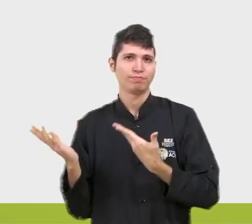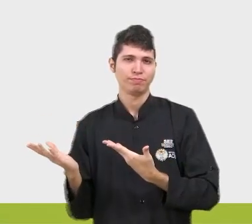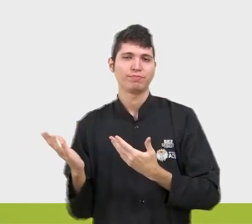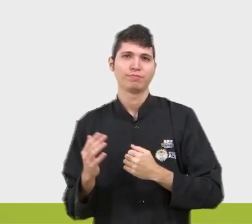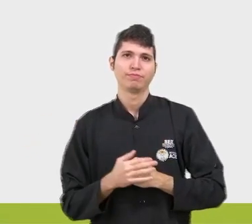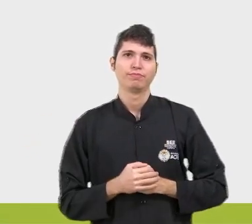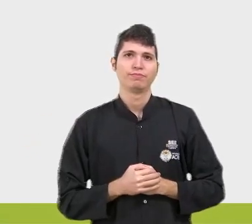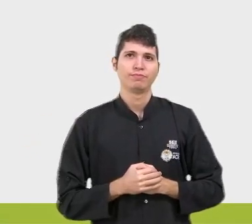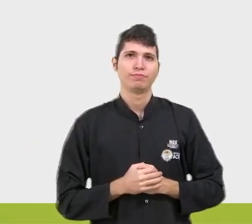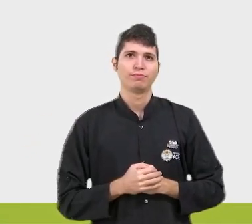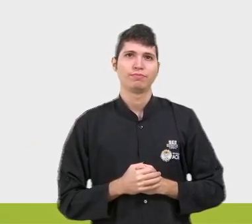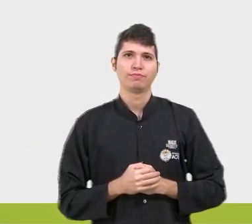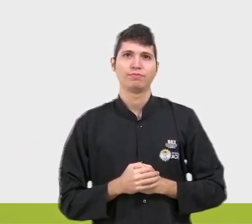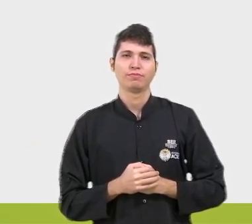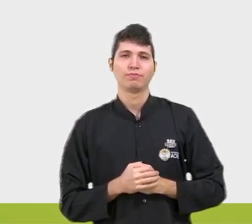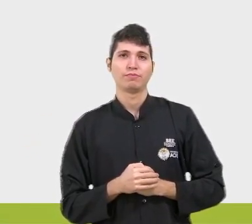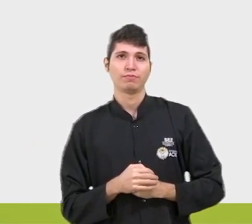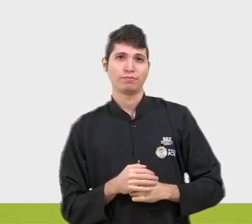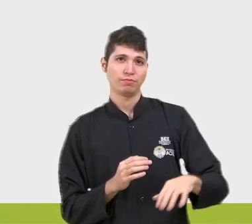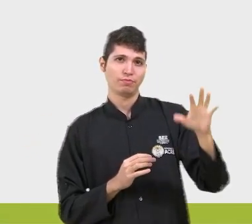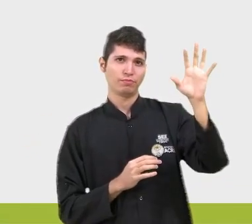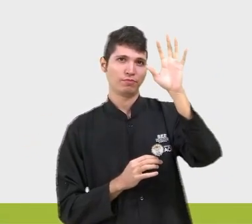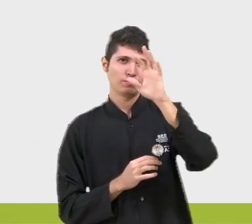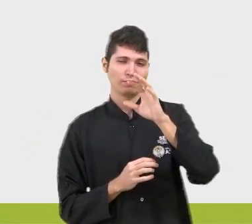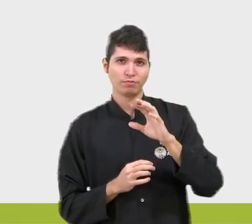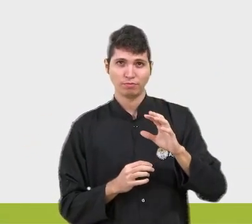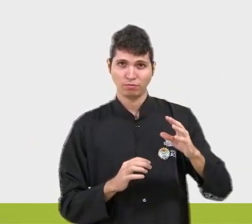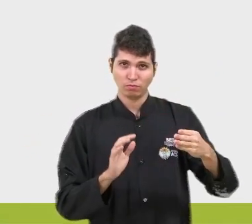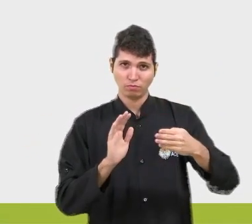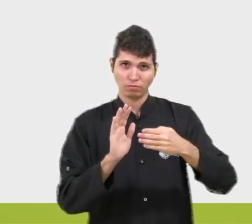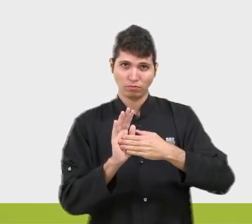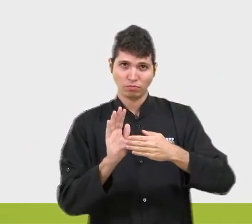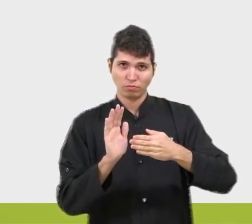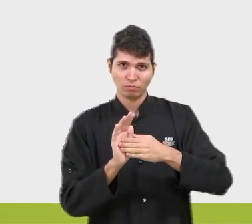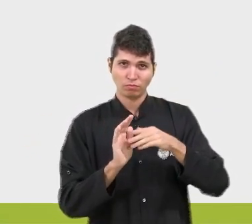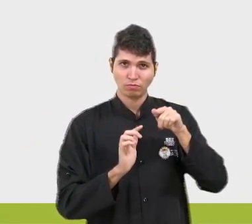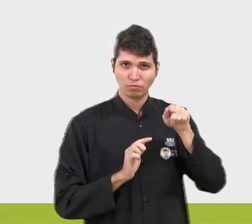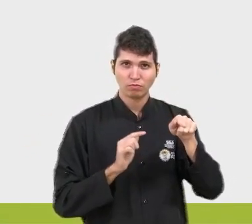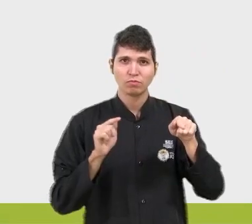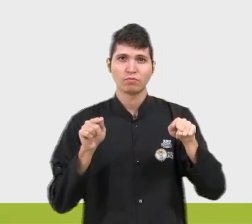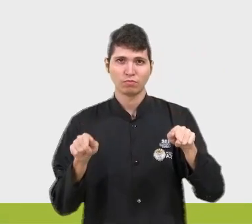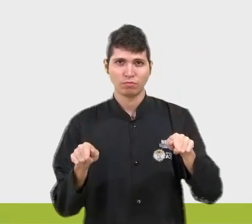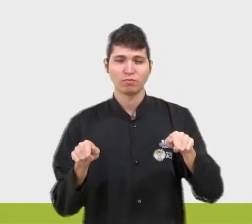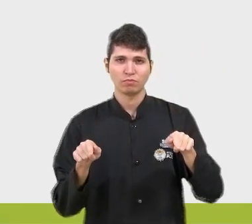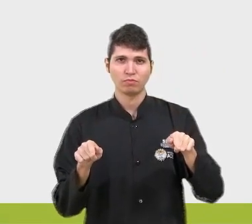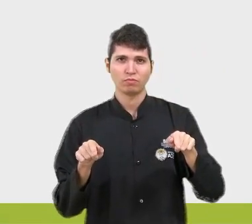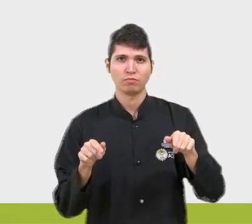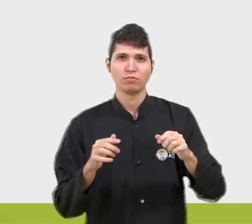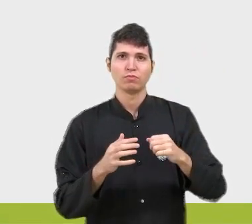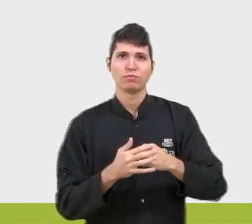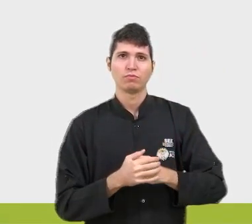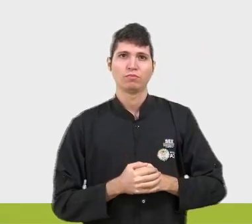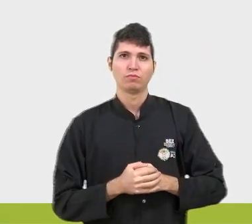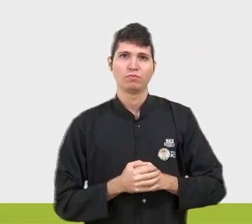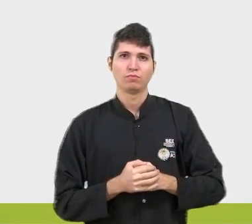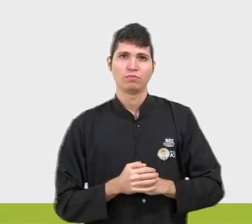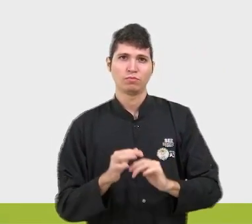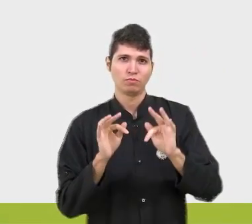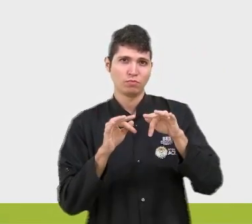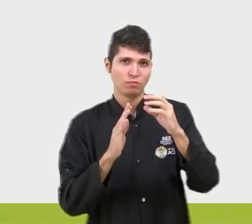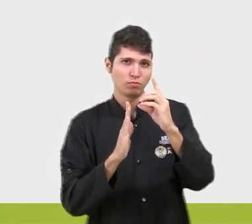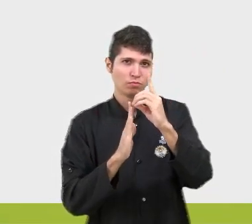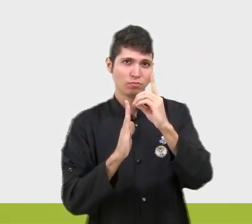regionalização contemporânea do Brasil, proposta pelo professor Milton Santos e Ana Clara Torres Ribeiros, no final da década